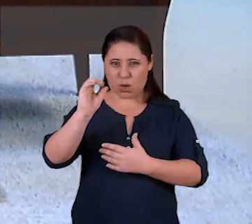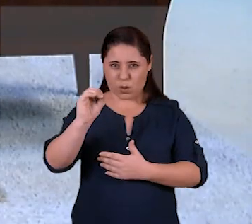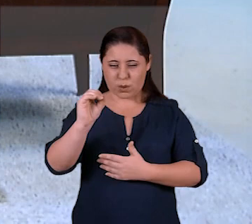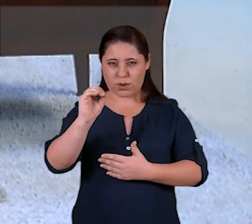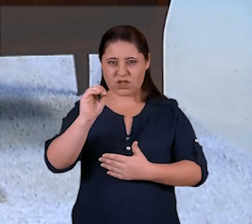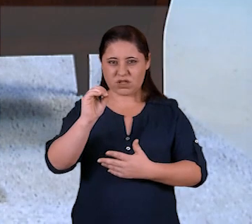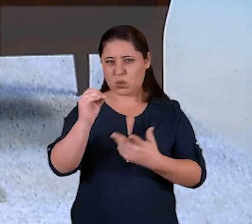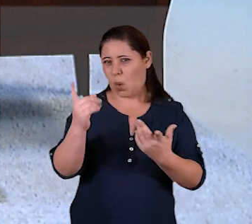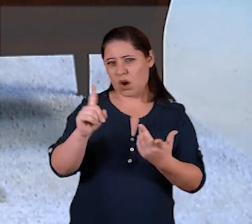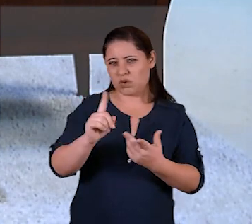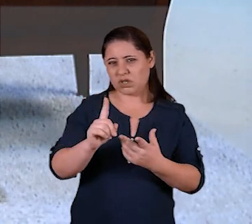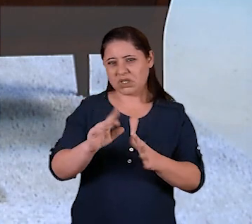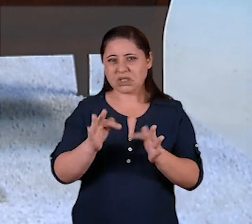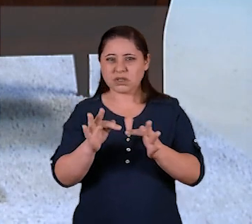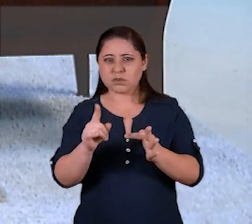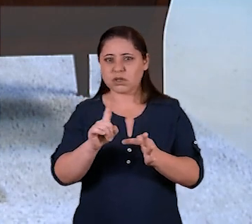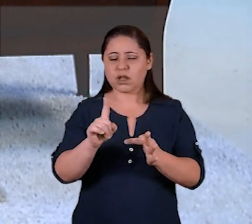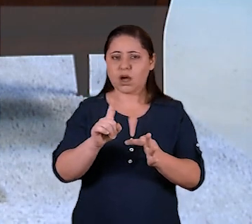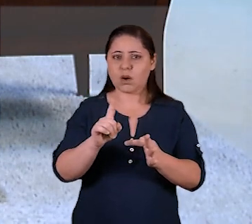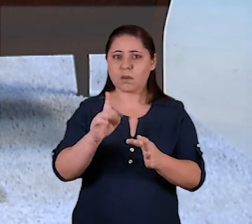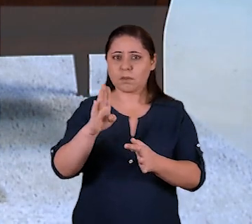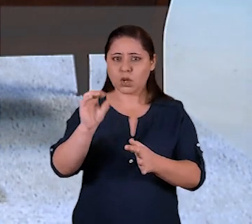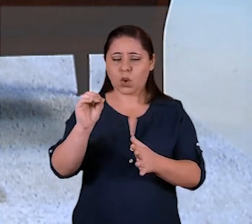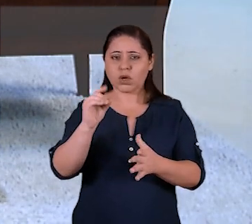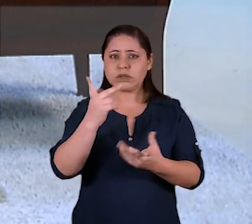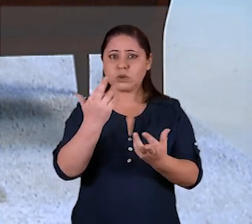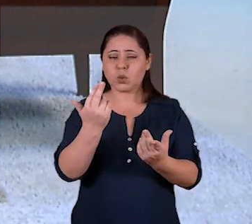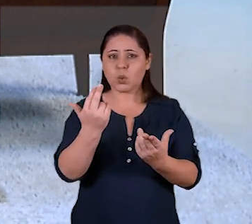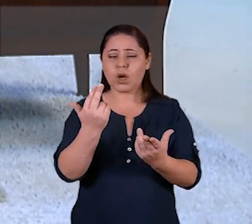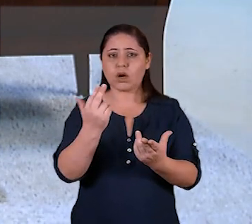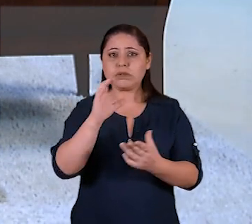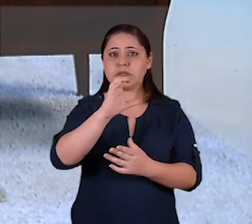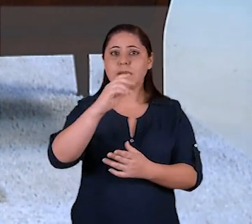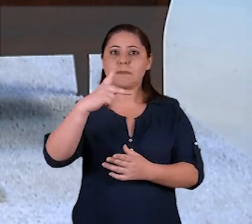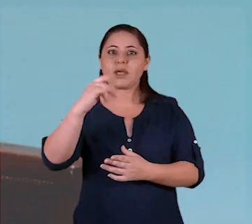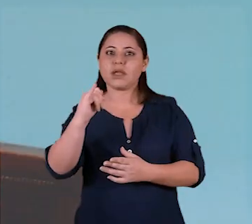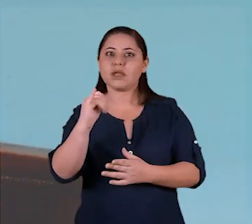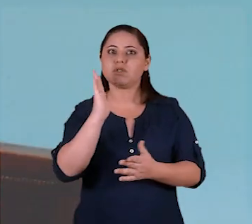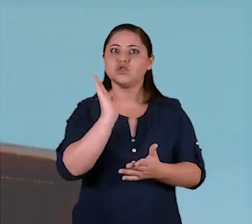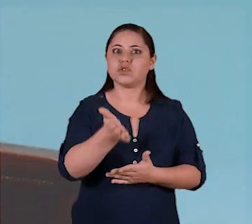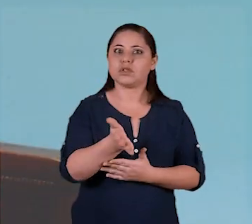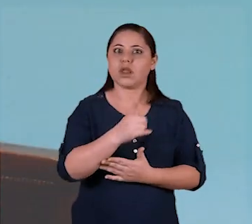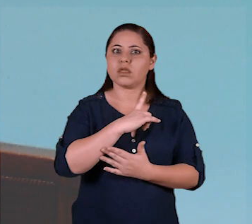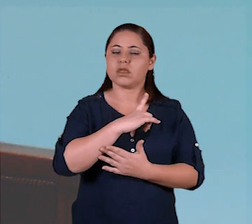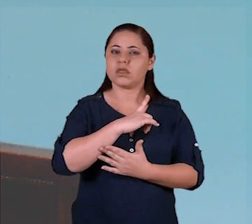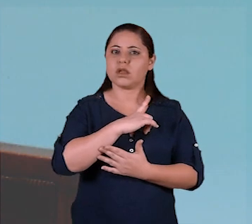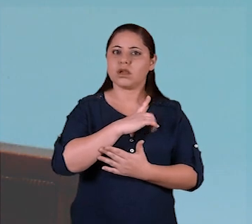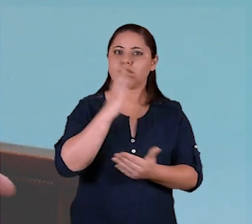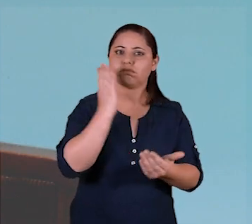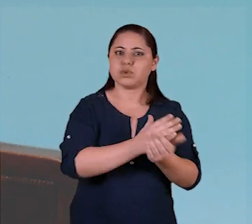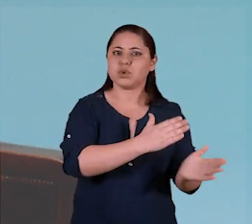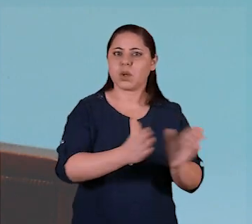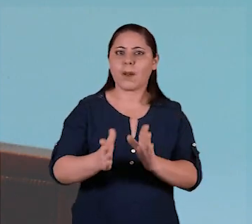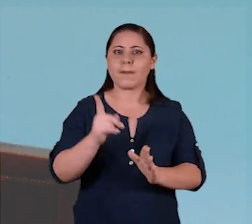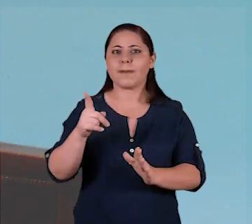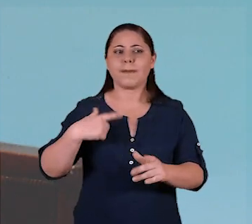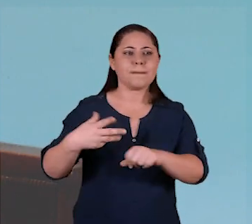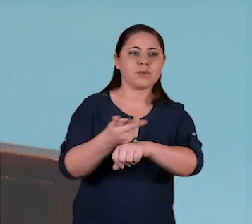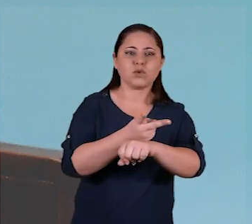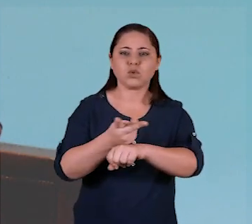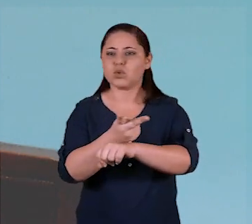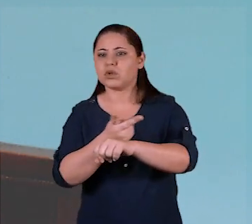não é simplesmente um boletim de ocorrência, ele já sai praticamente um inquérito policial. E dali nós já representamos pela busca e apreensão